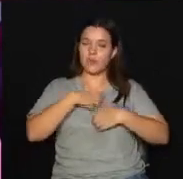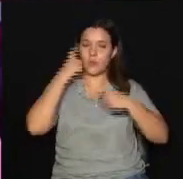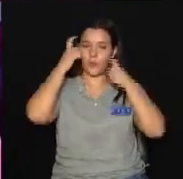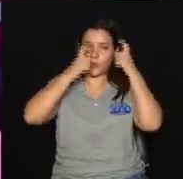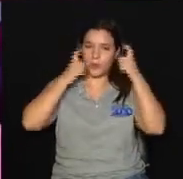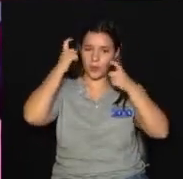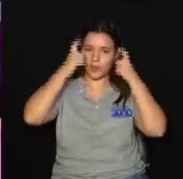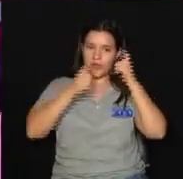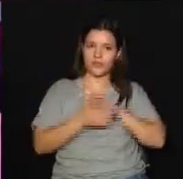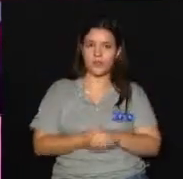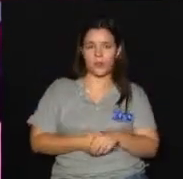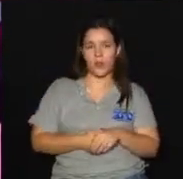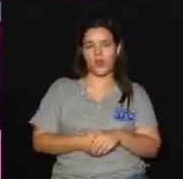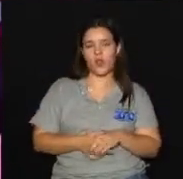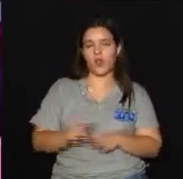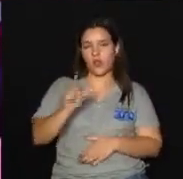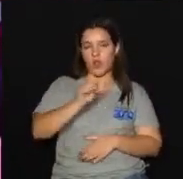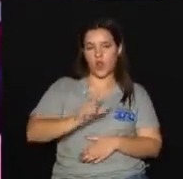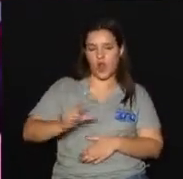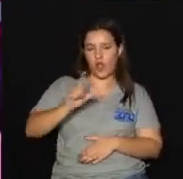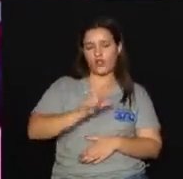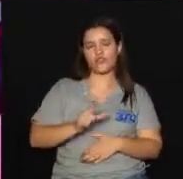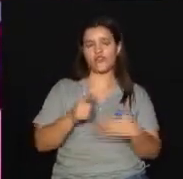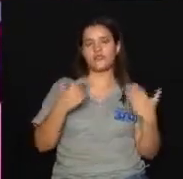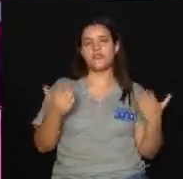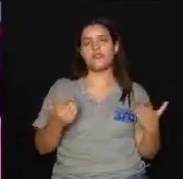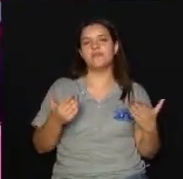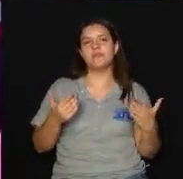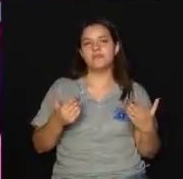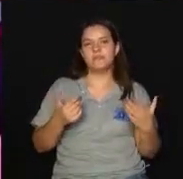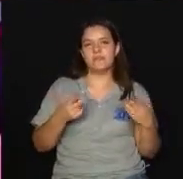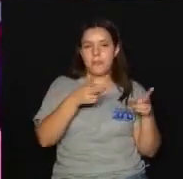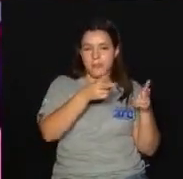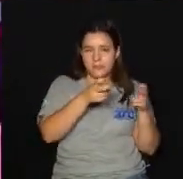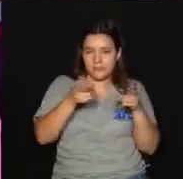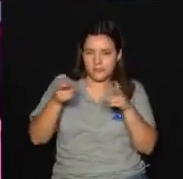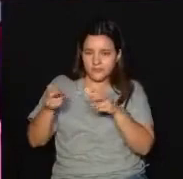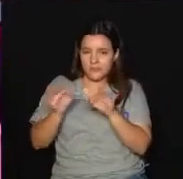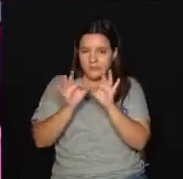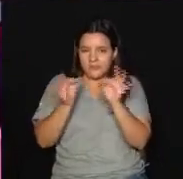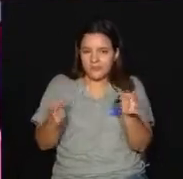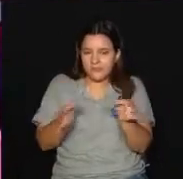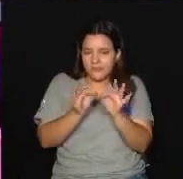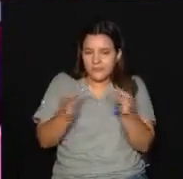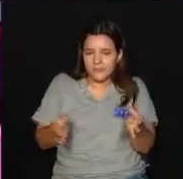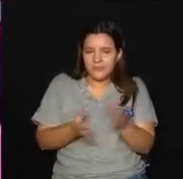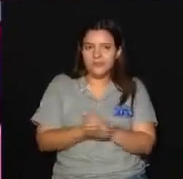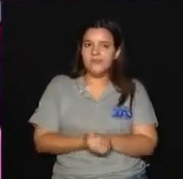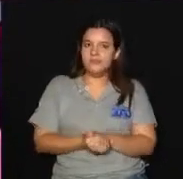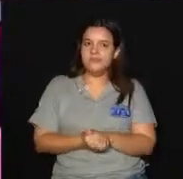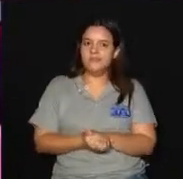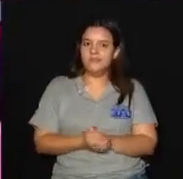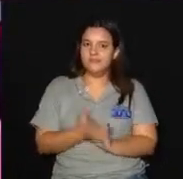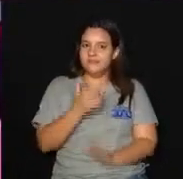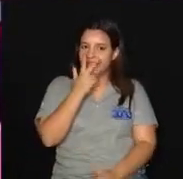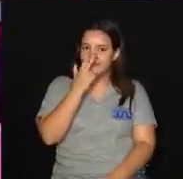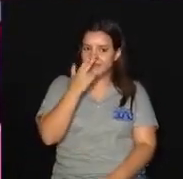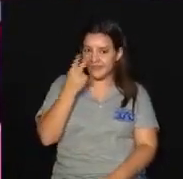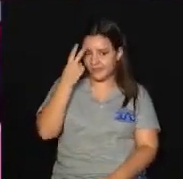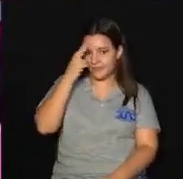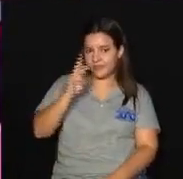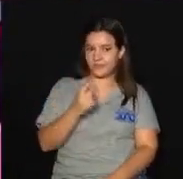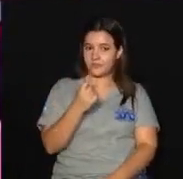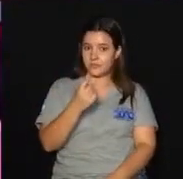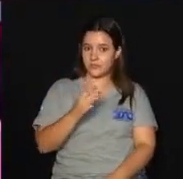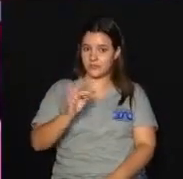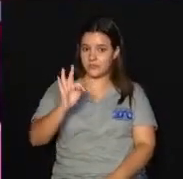uma análise micro, porque nós estamos discutindo apenas as cidades que passaram pelo processo, mas se nos lembrarmos que no primeiro